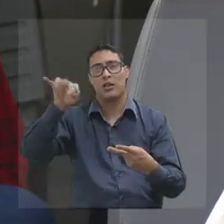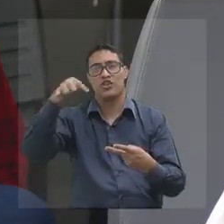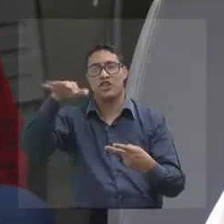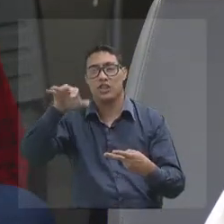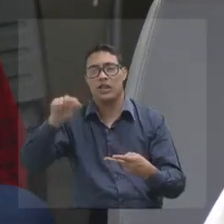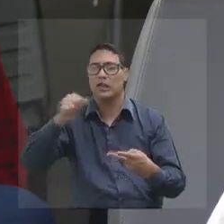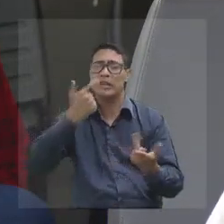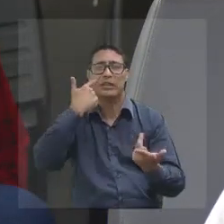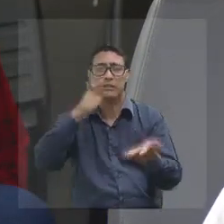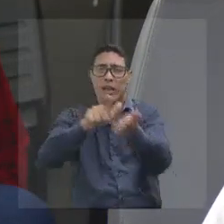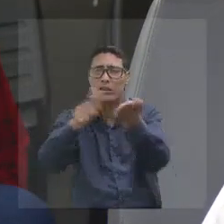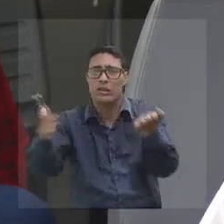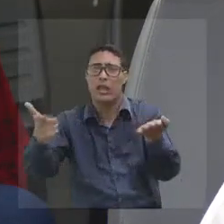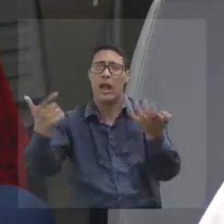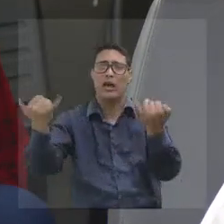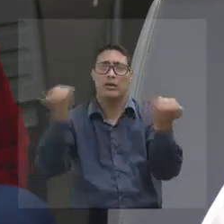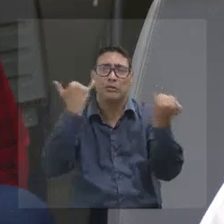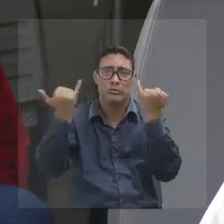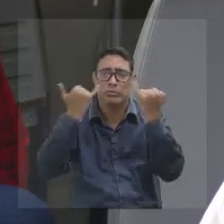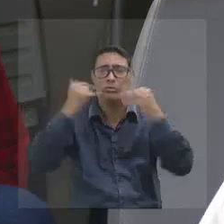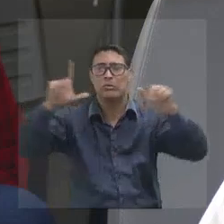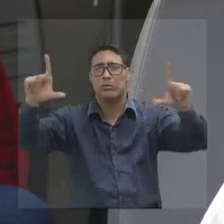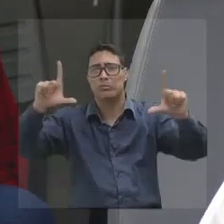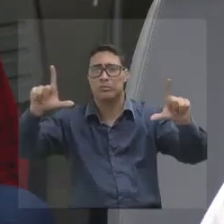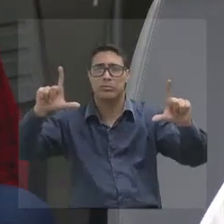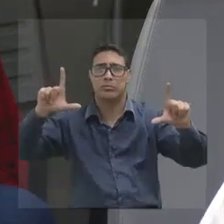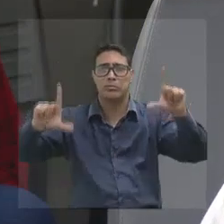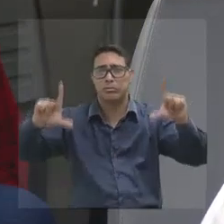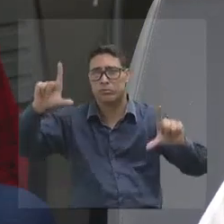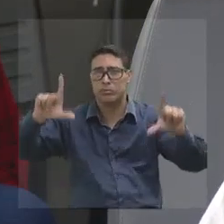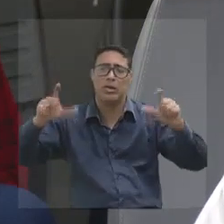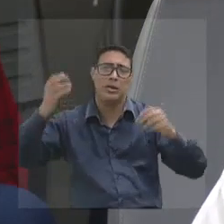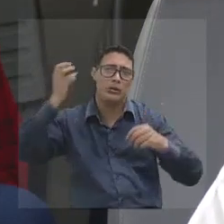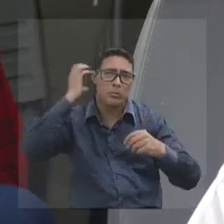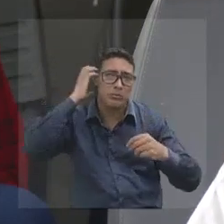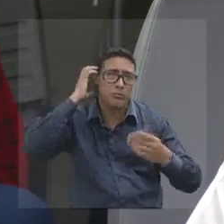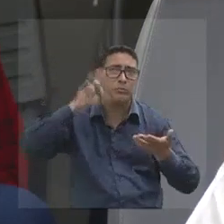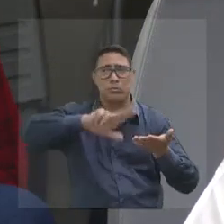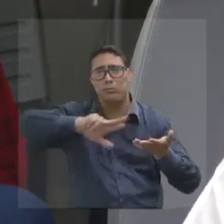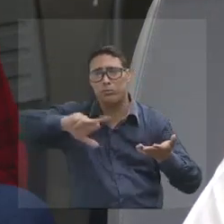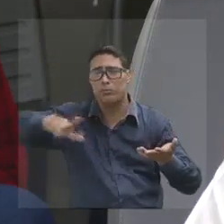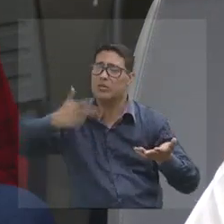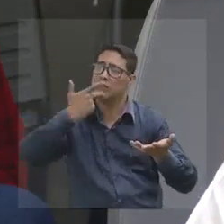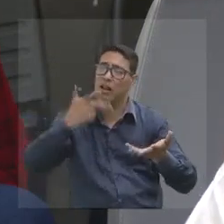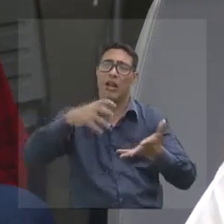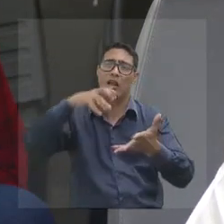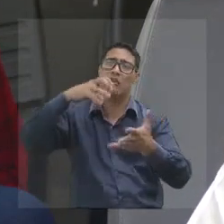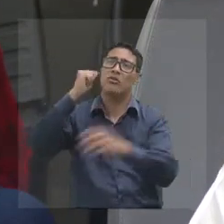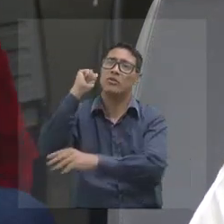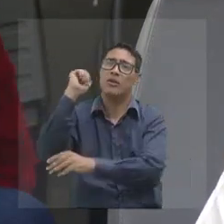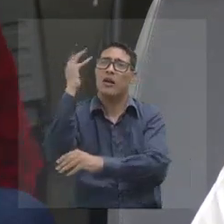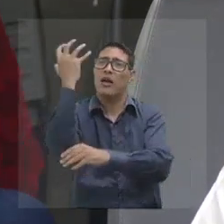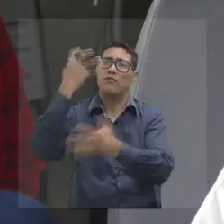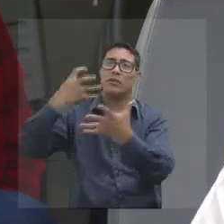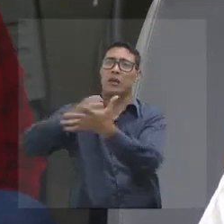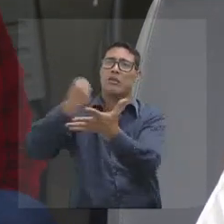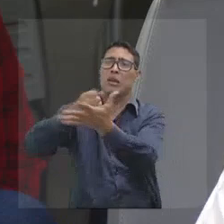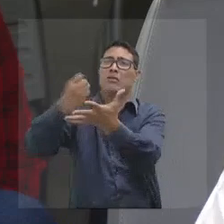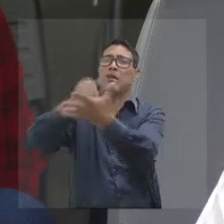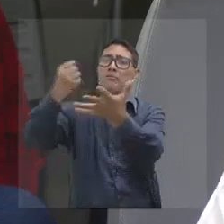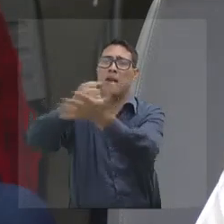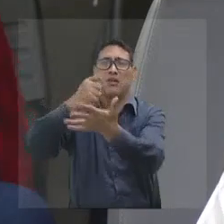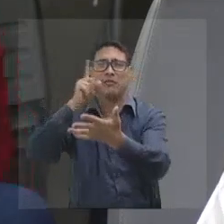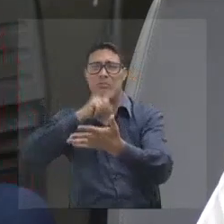notícias com incêndios criminosos extração é ilegal de matar Atlântica extração ilegal de Cerrado